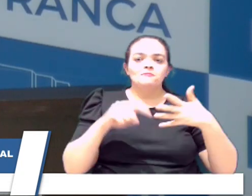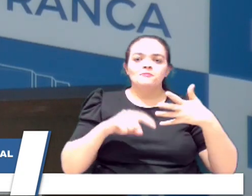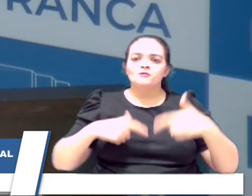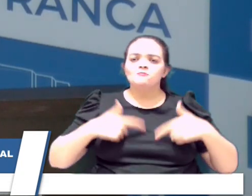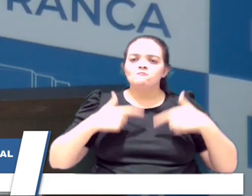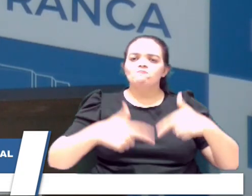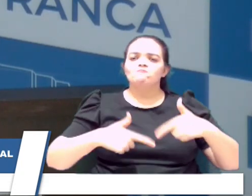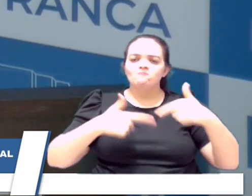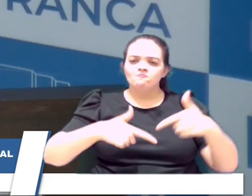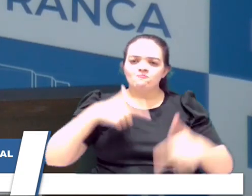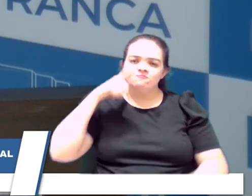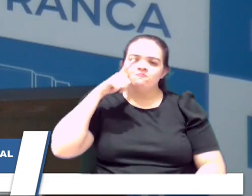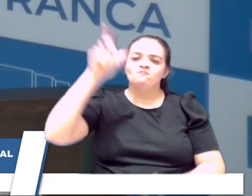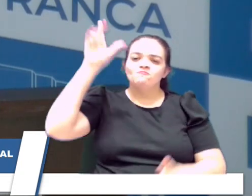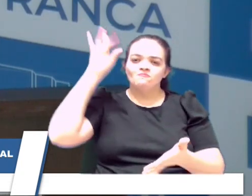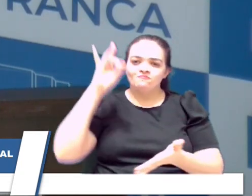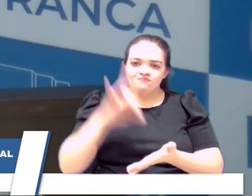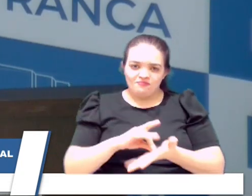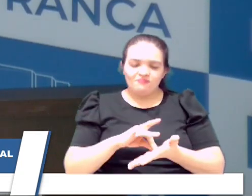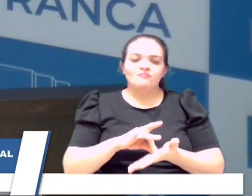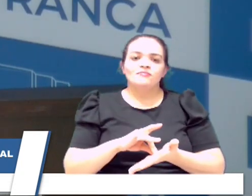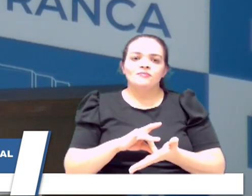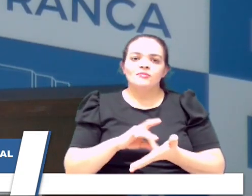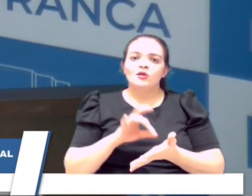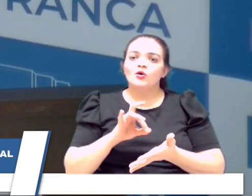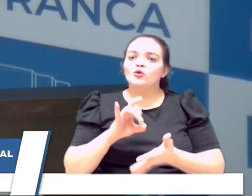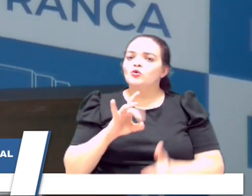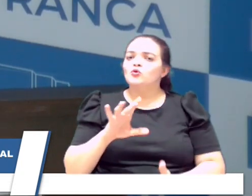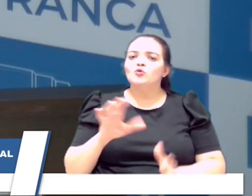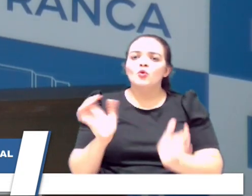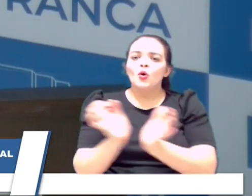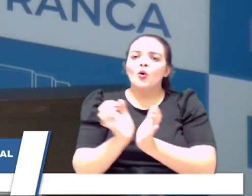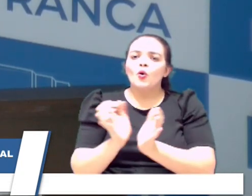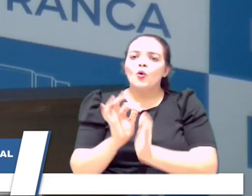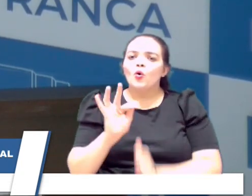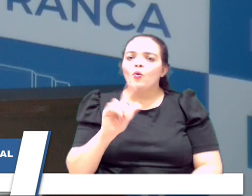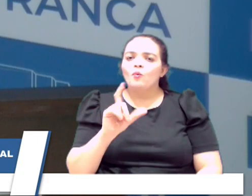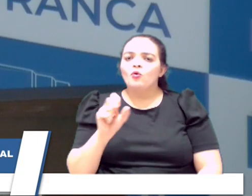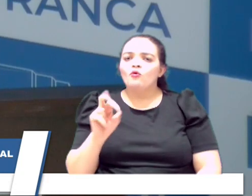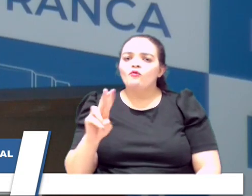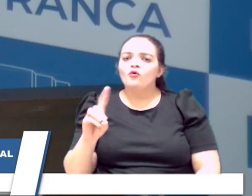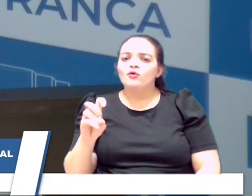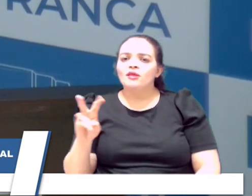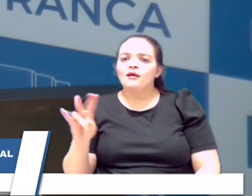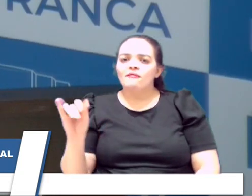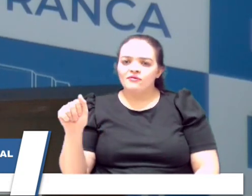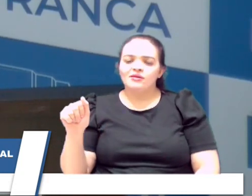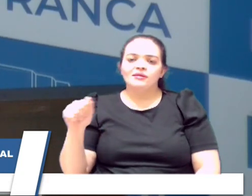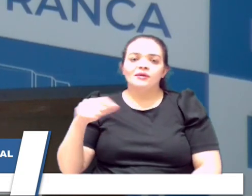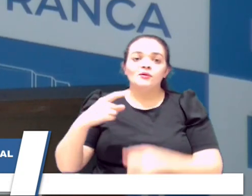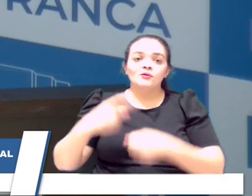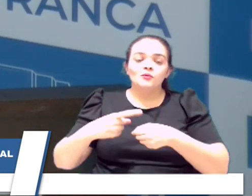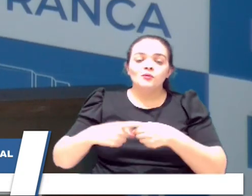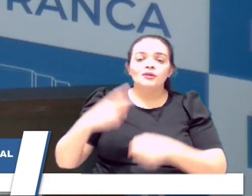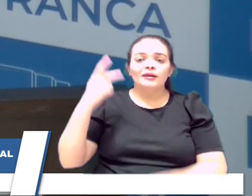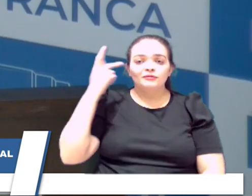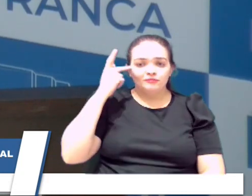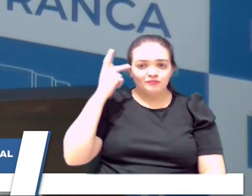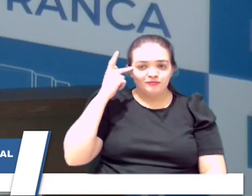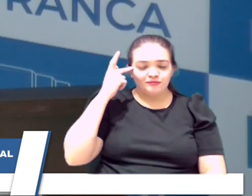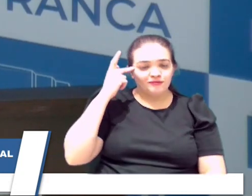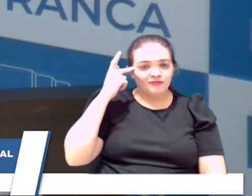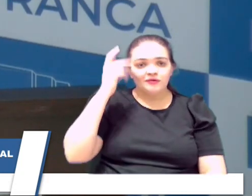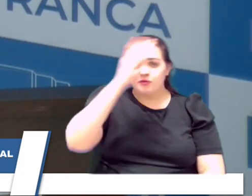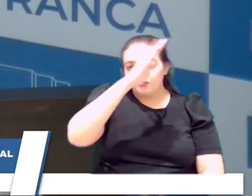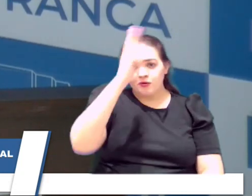consegue fazer. E digo, só a Flor da Vida consegue fazer isso em Franca, no interior de São Paulo e no nosso